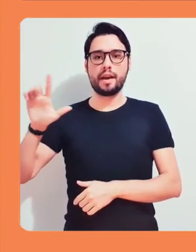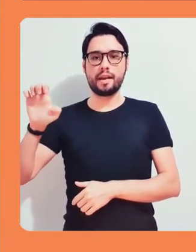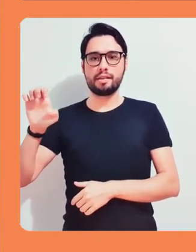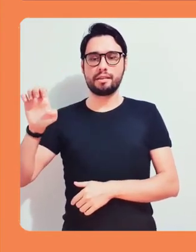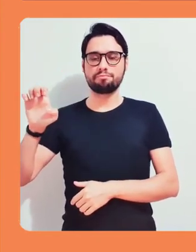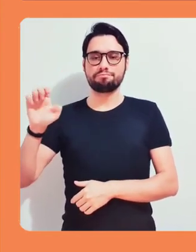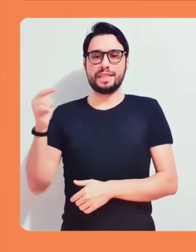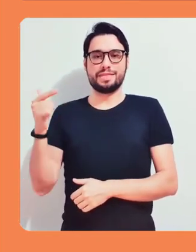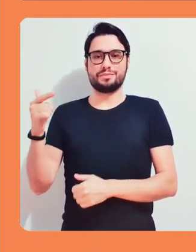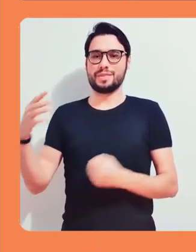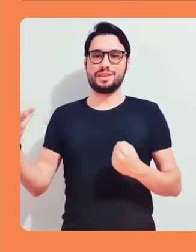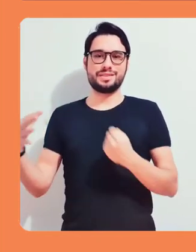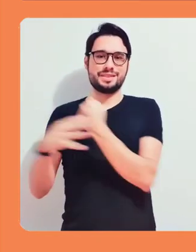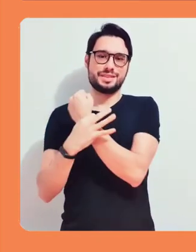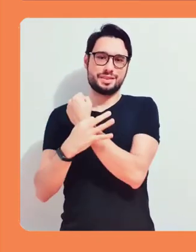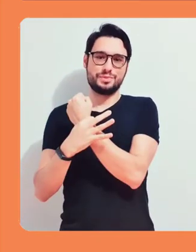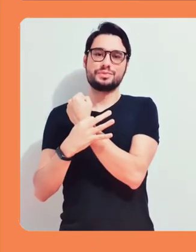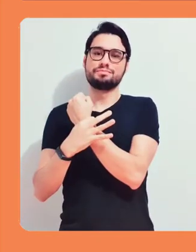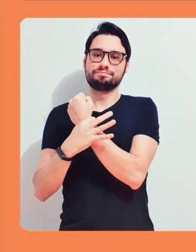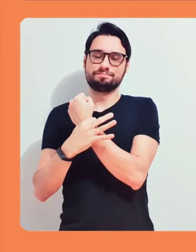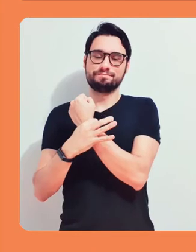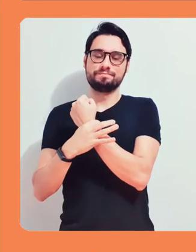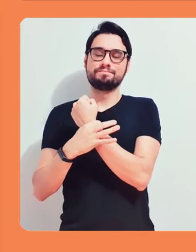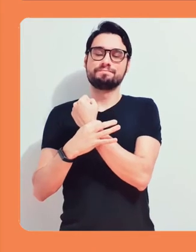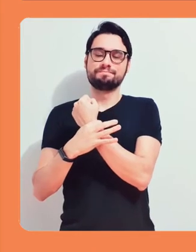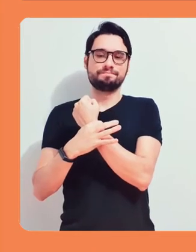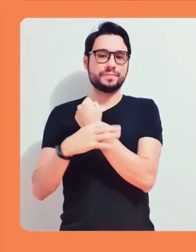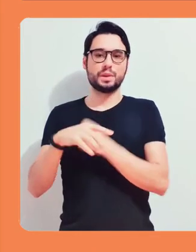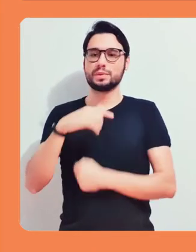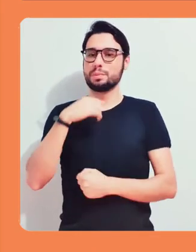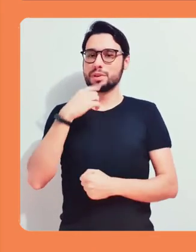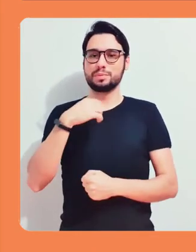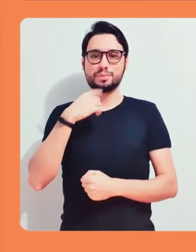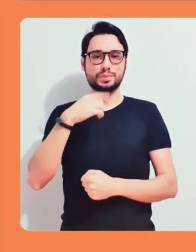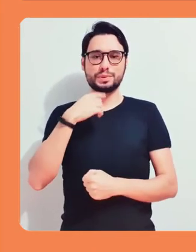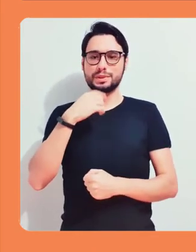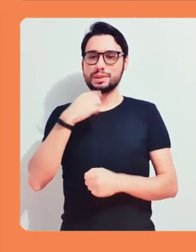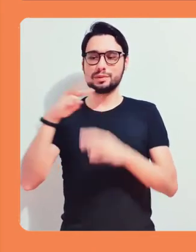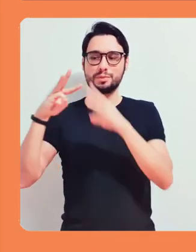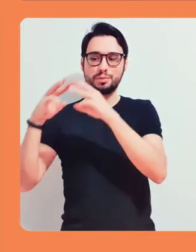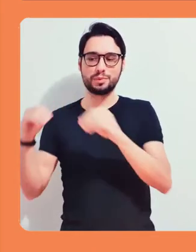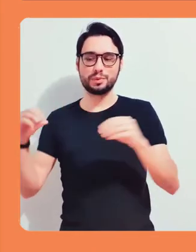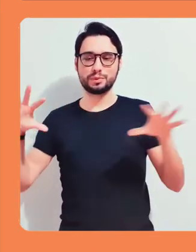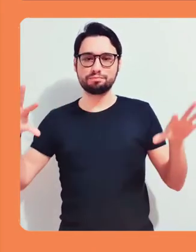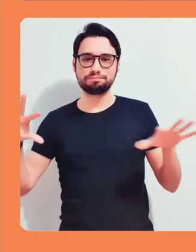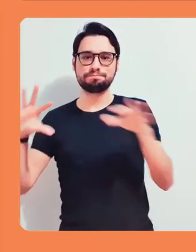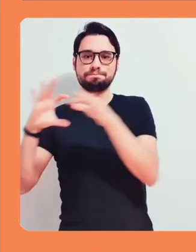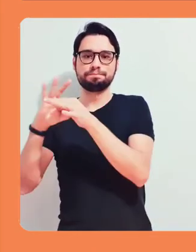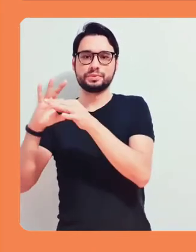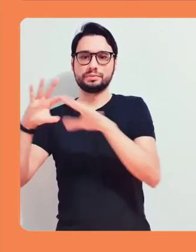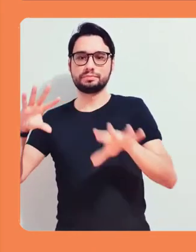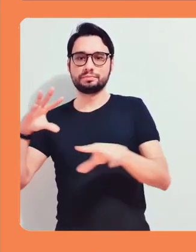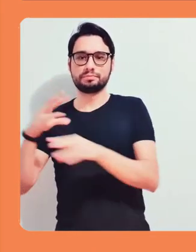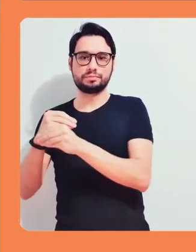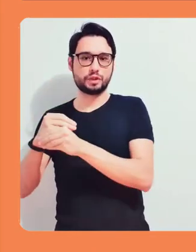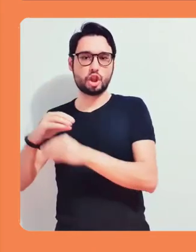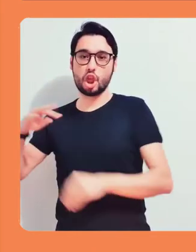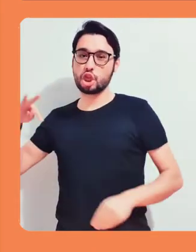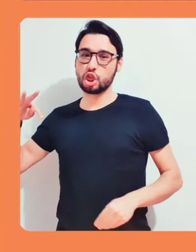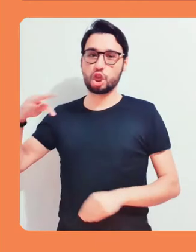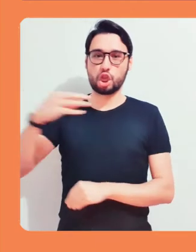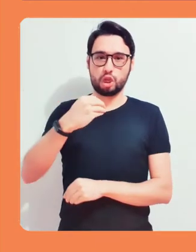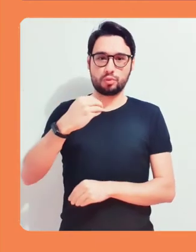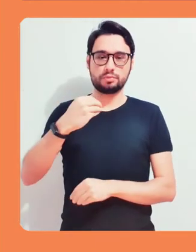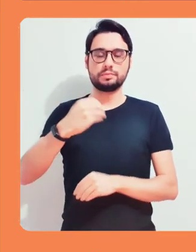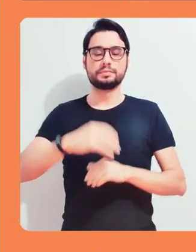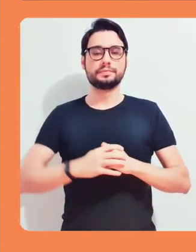estão em outro servidor, em outra pasta, que é o RHEL. Esse laboratório e esses todos aqui